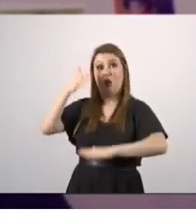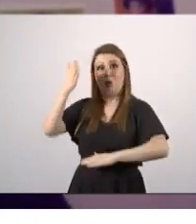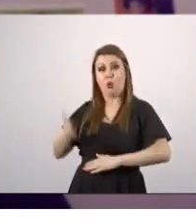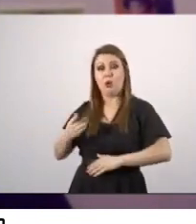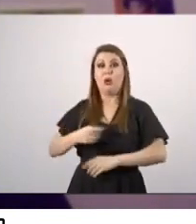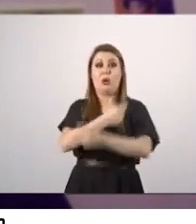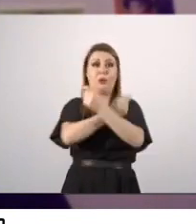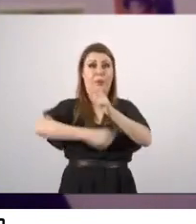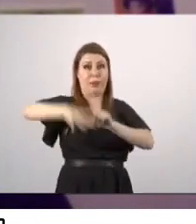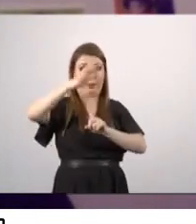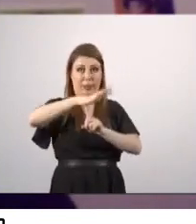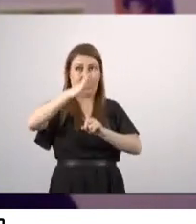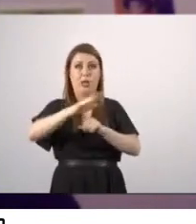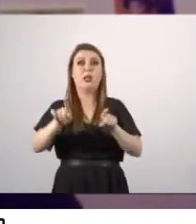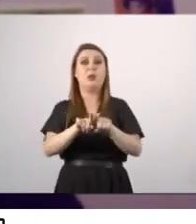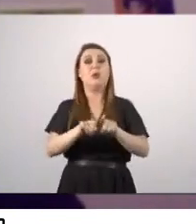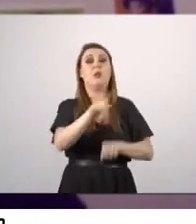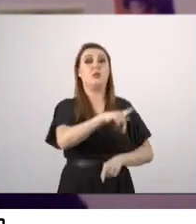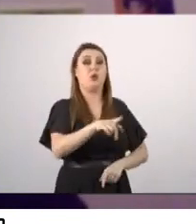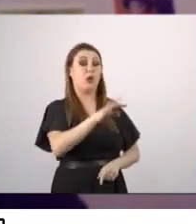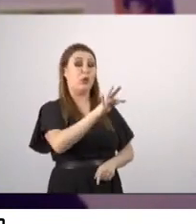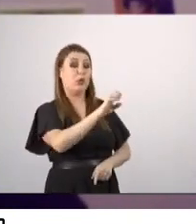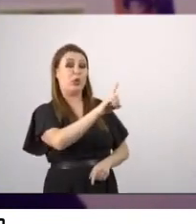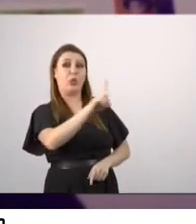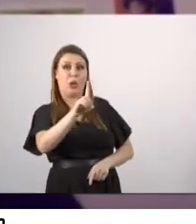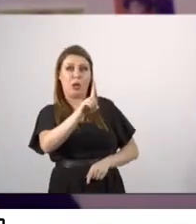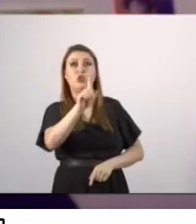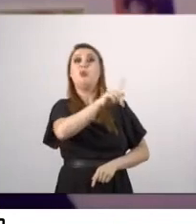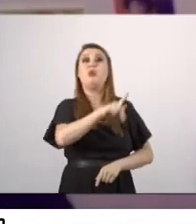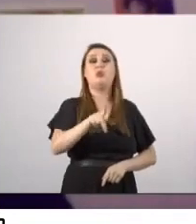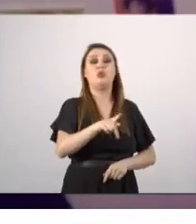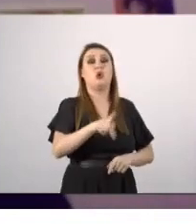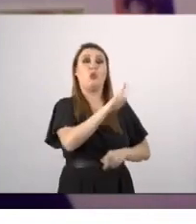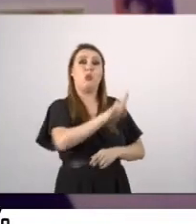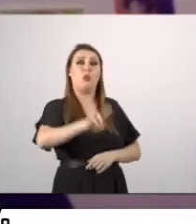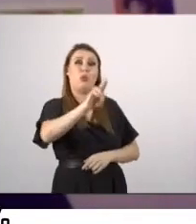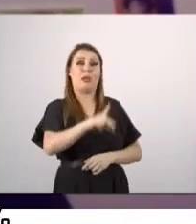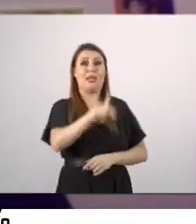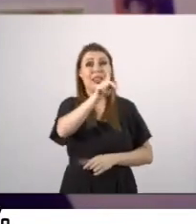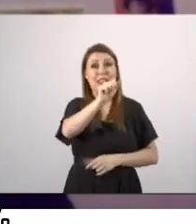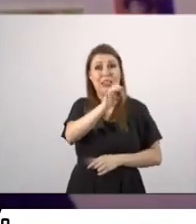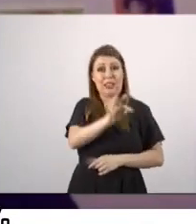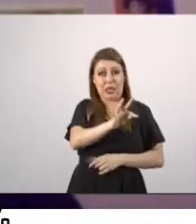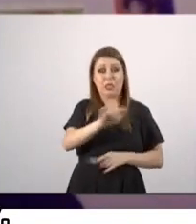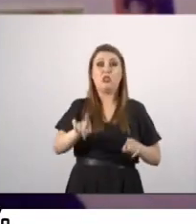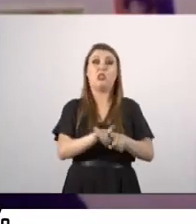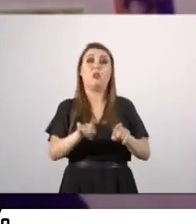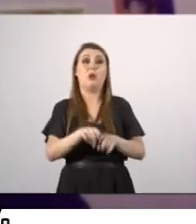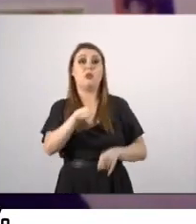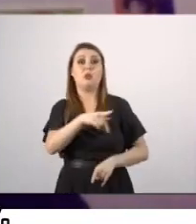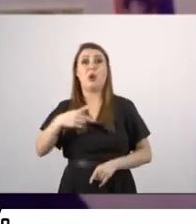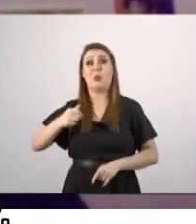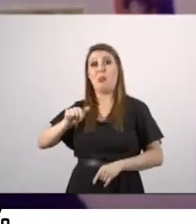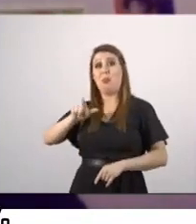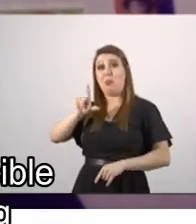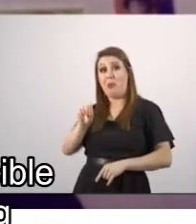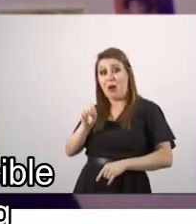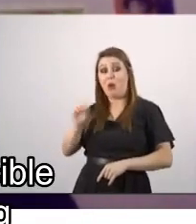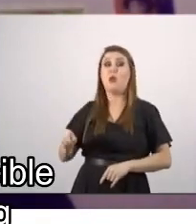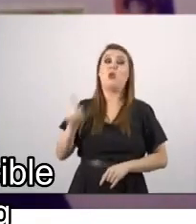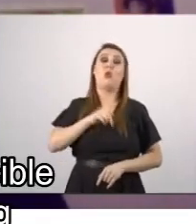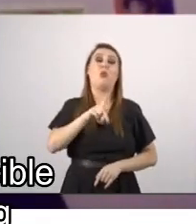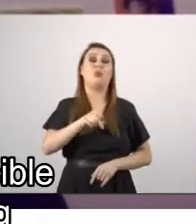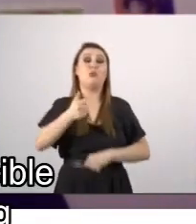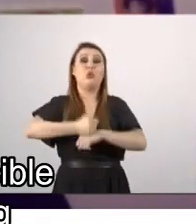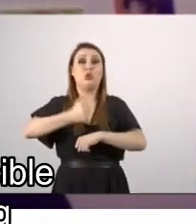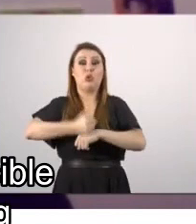Paraná, professor Todd Diacon, presidente da Kent State University, professor Paulo Mussi, diretor da American Academy, um